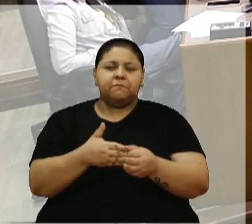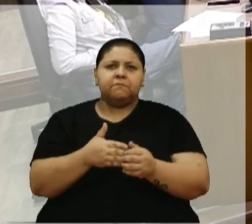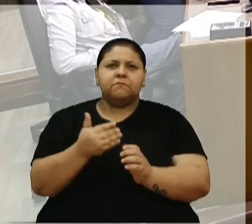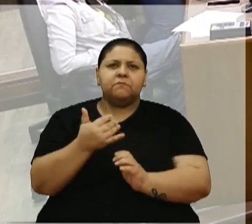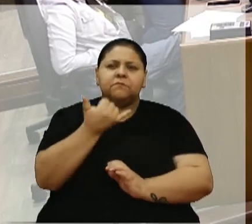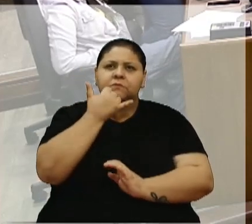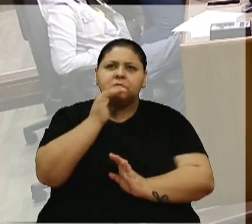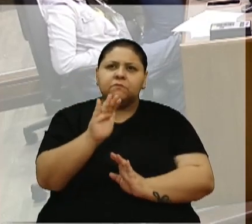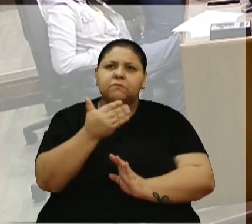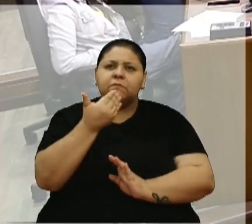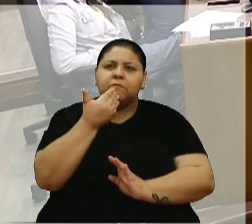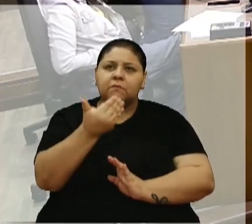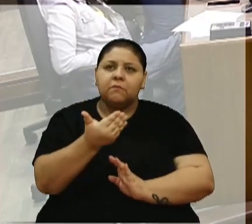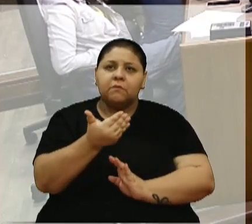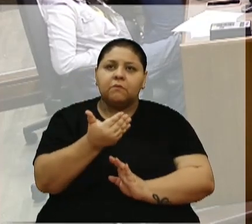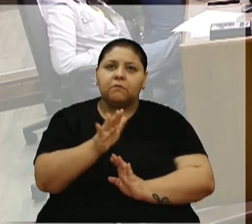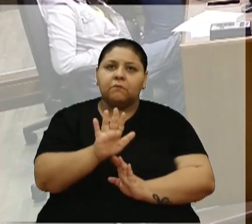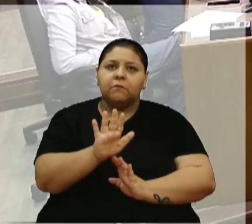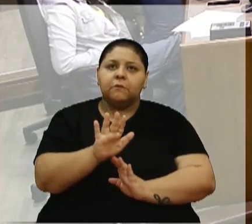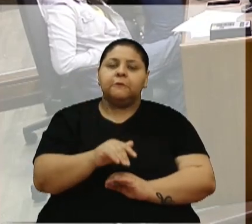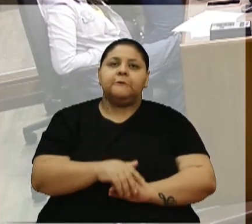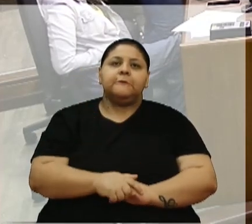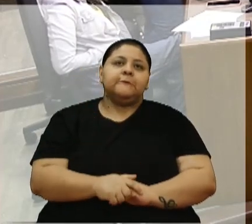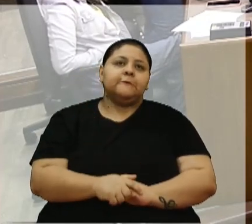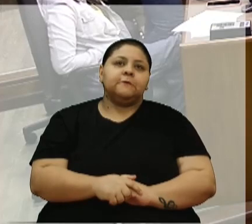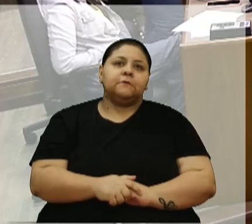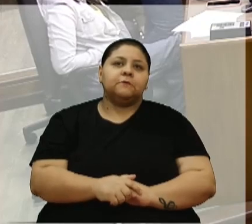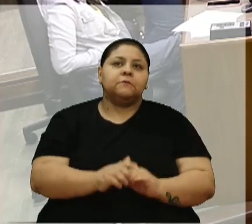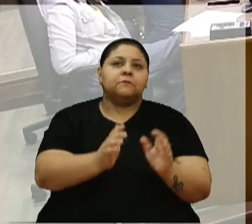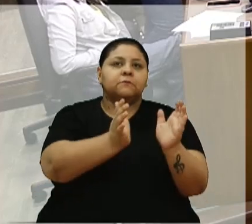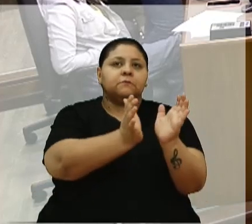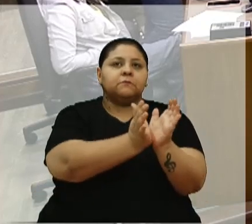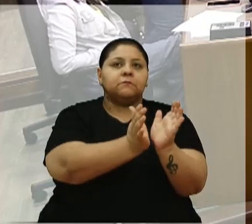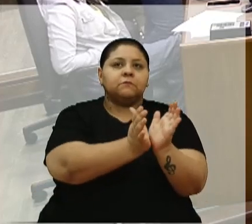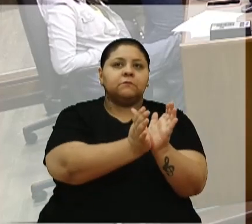Perdão? Peço uma inversão. Colegas,